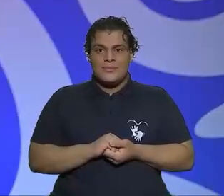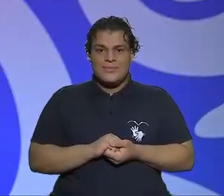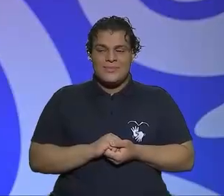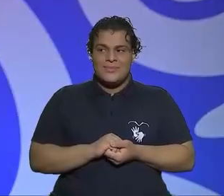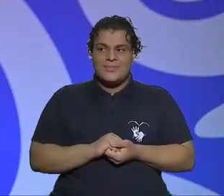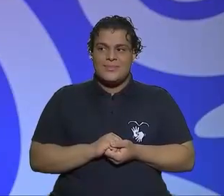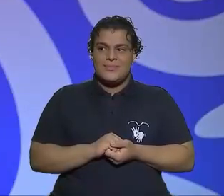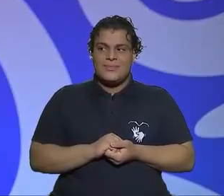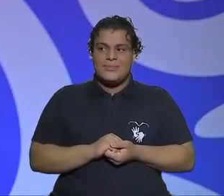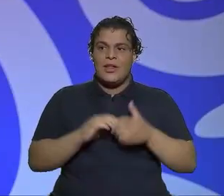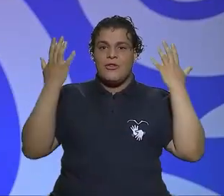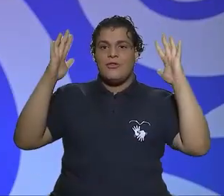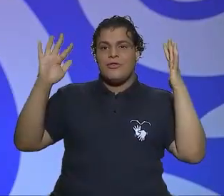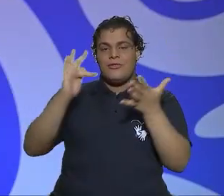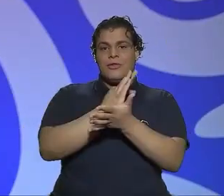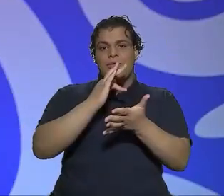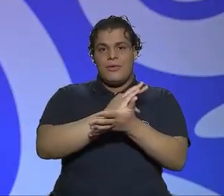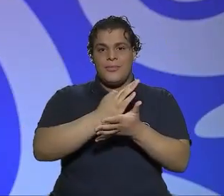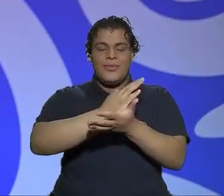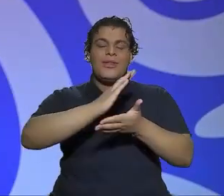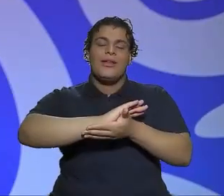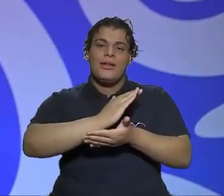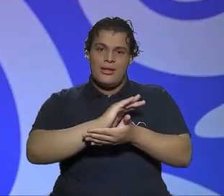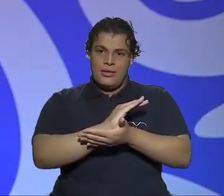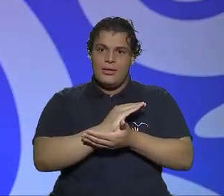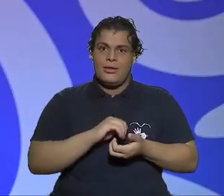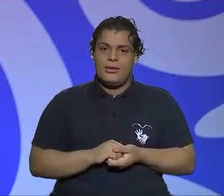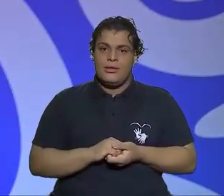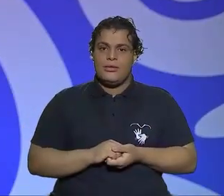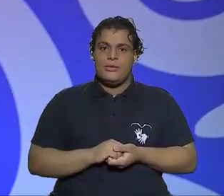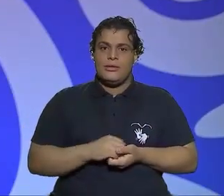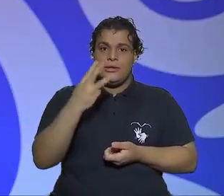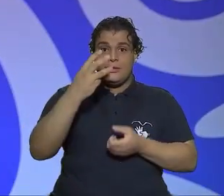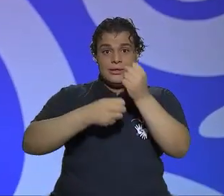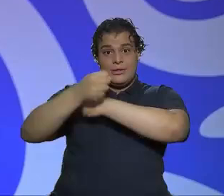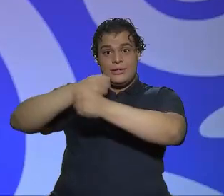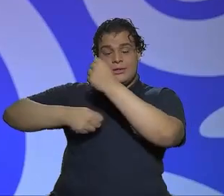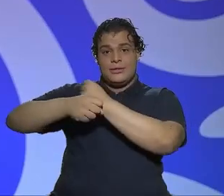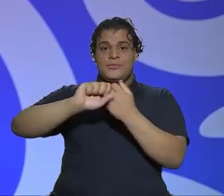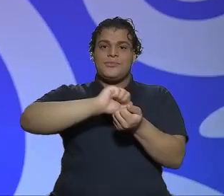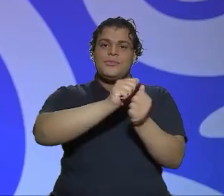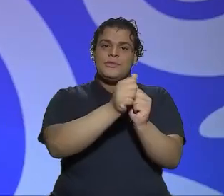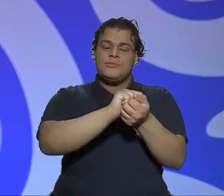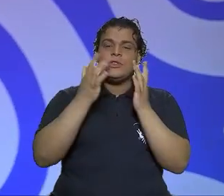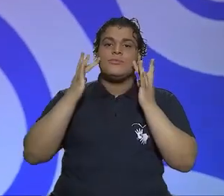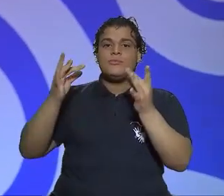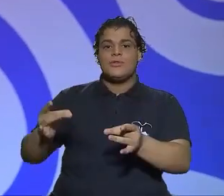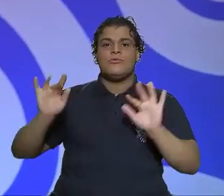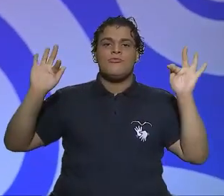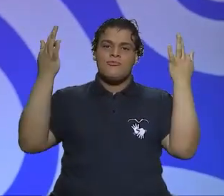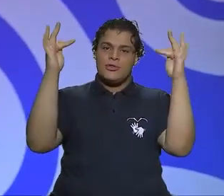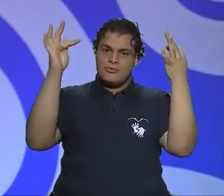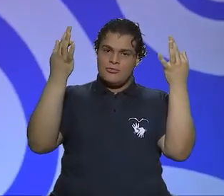por grandes banners em 3D em tons de azul, amarelo, vermelho e rosa. Acima, lê-se 13º